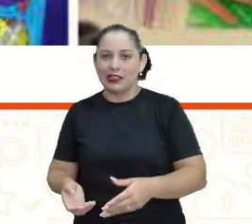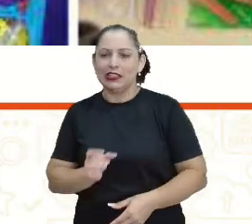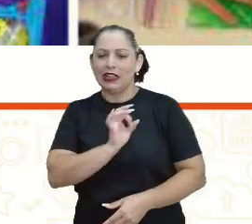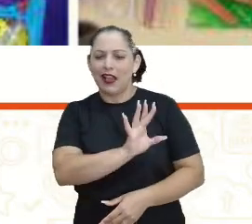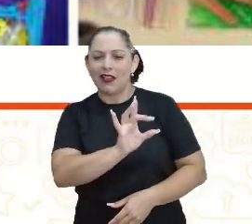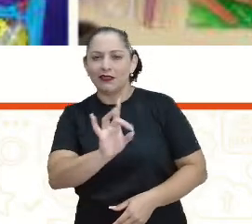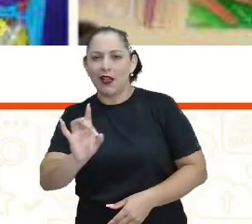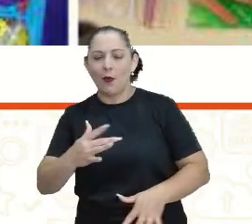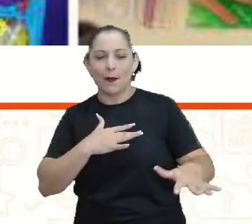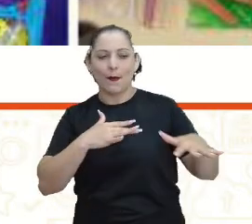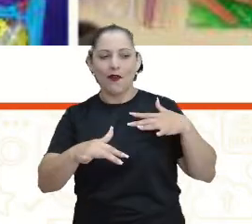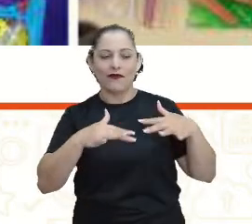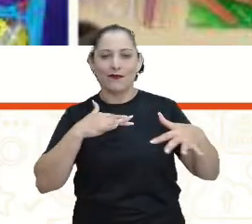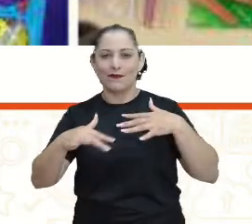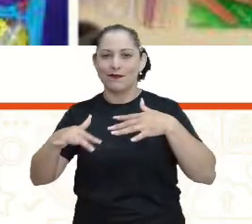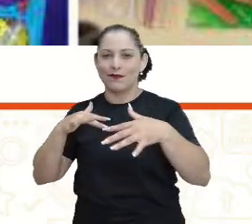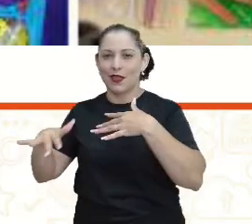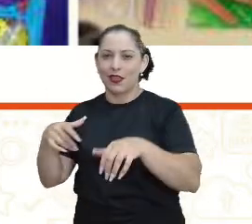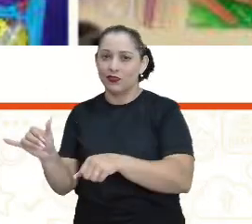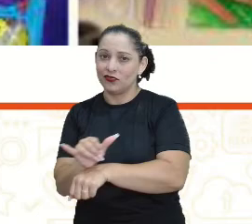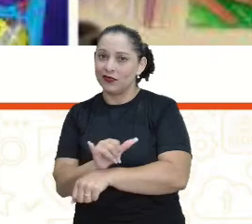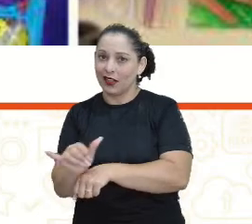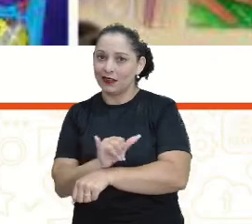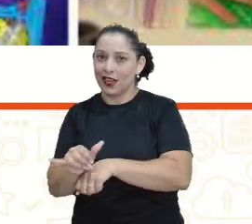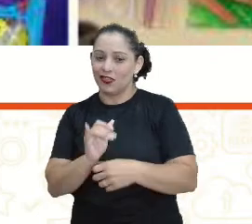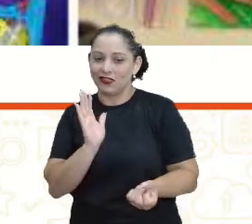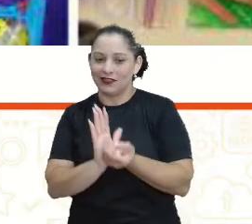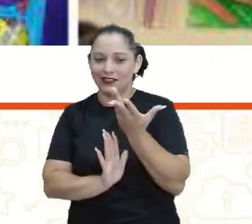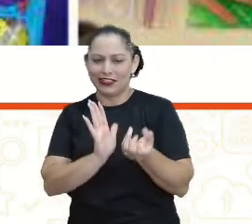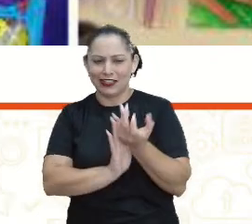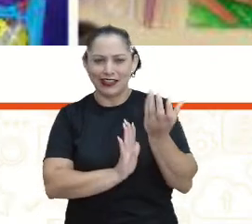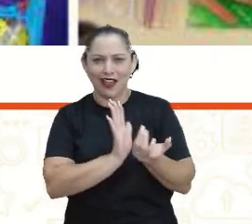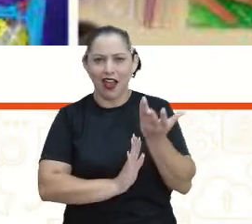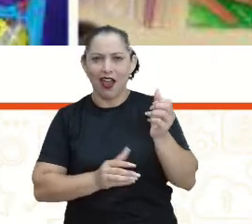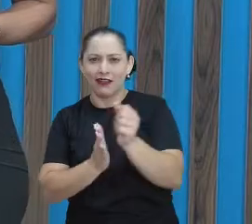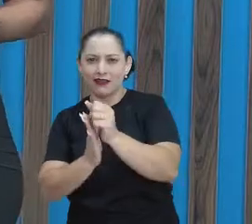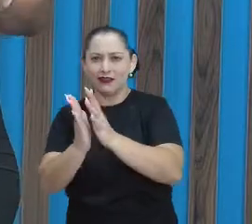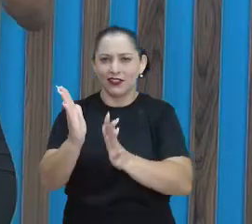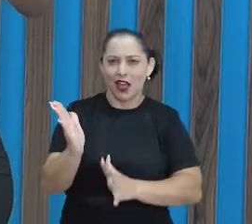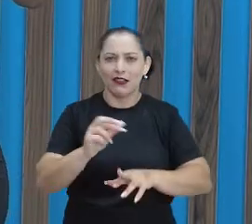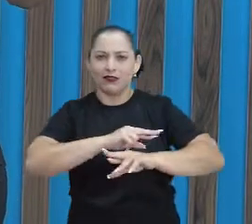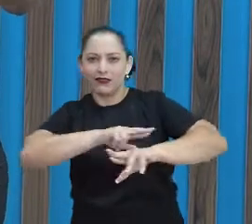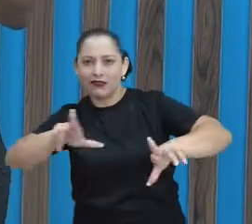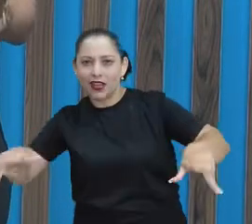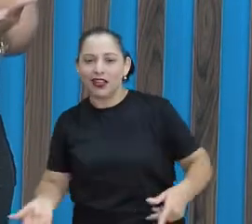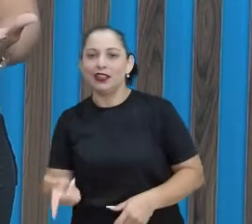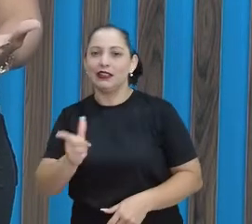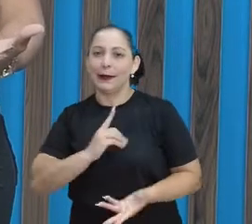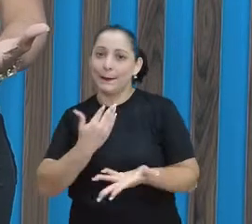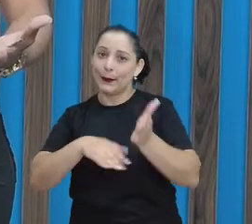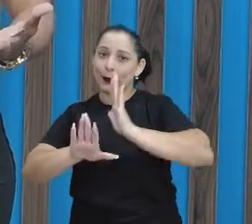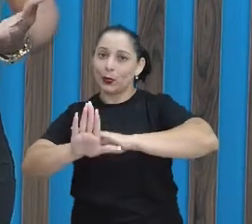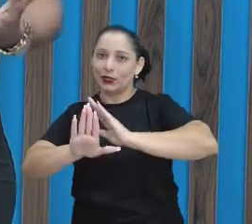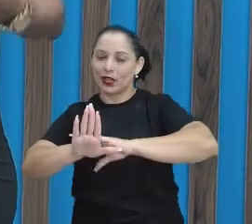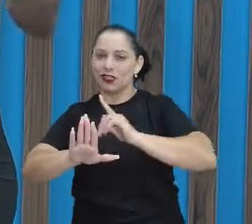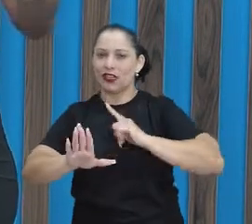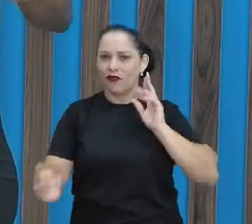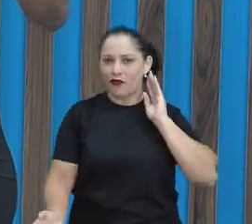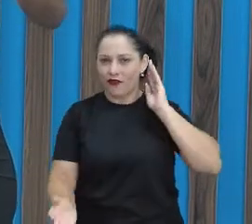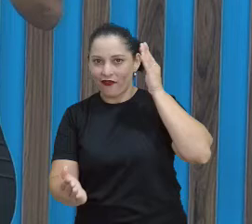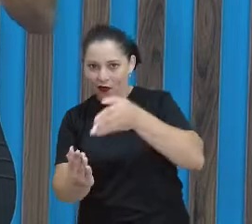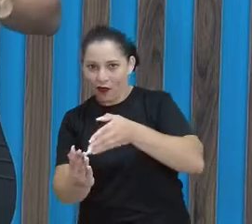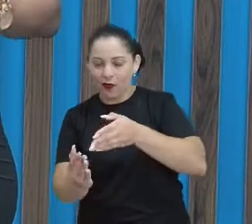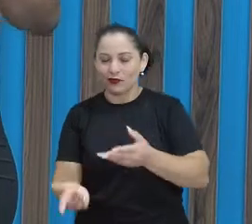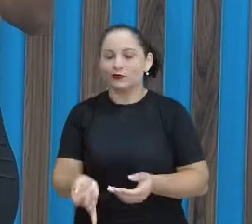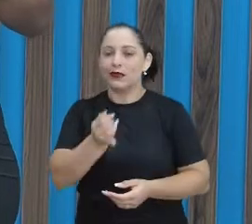cada movimento, cada estratégia que a gente cria de atividade, claro que tem um elemento por trás, né? Por exemplo,